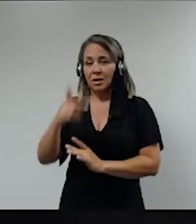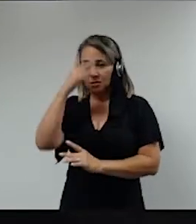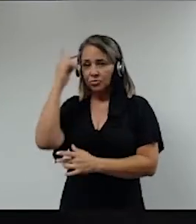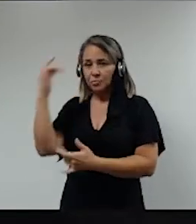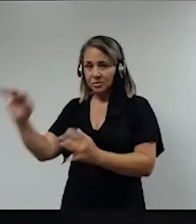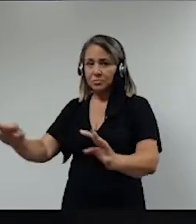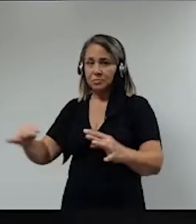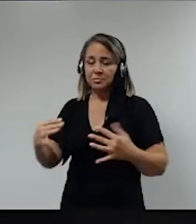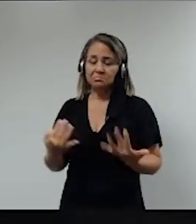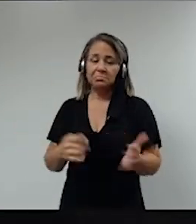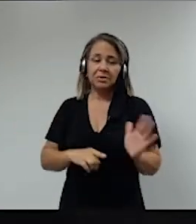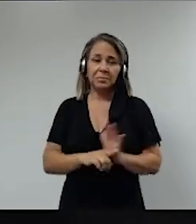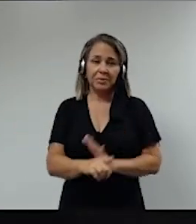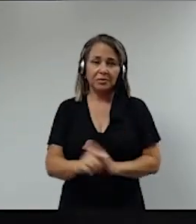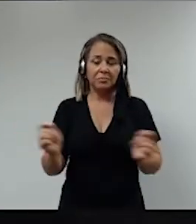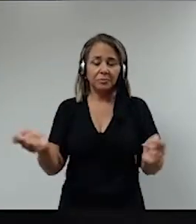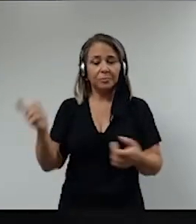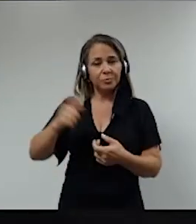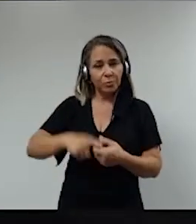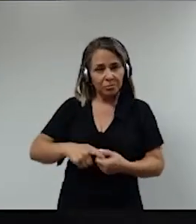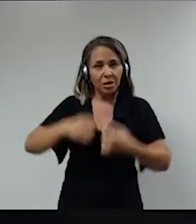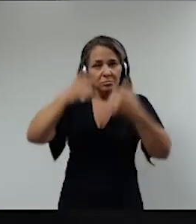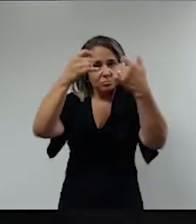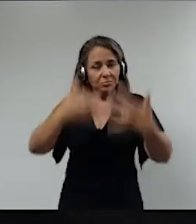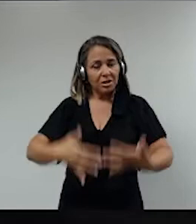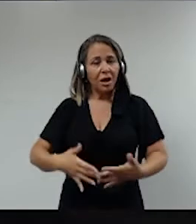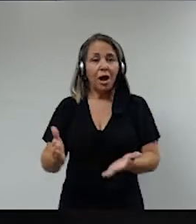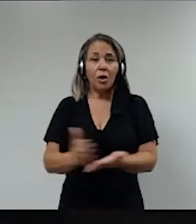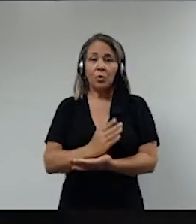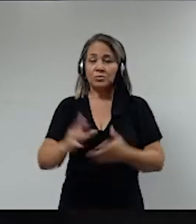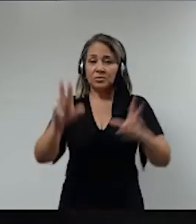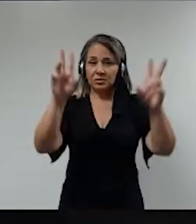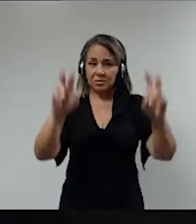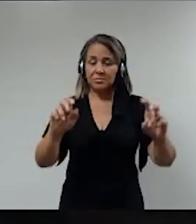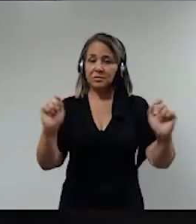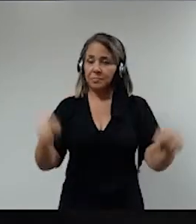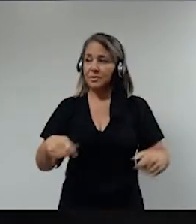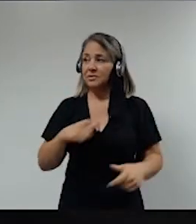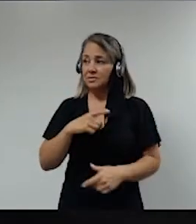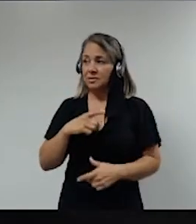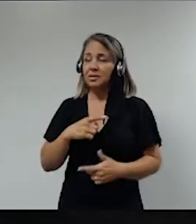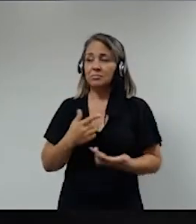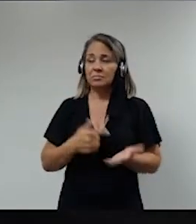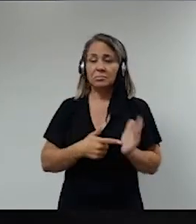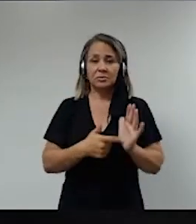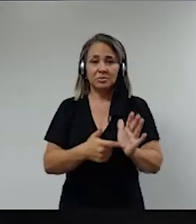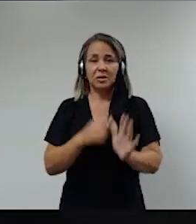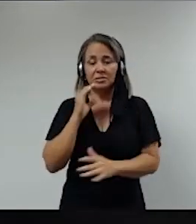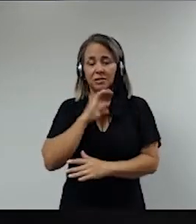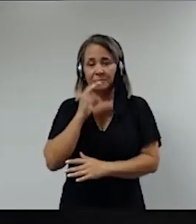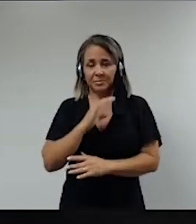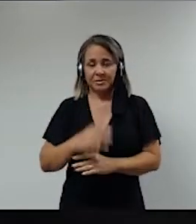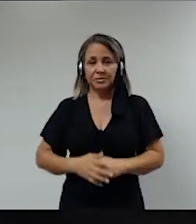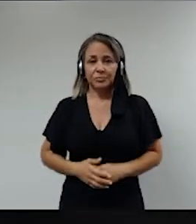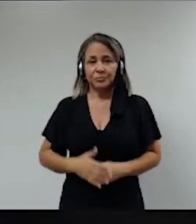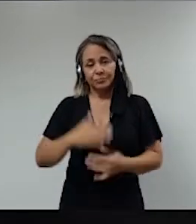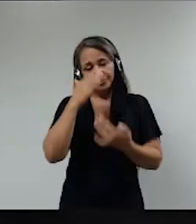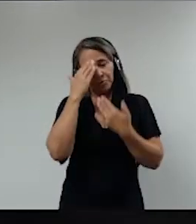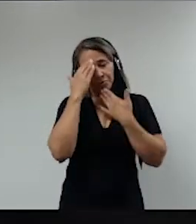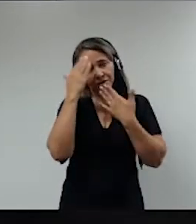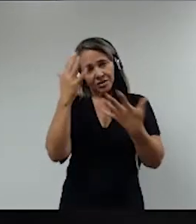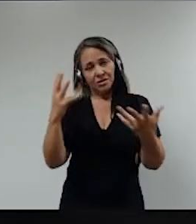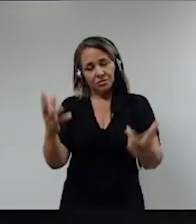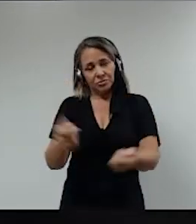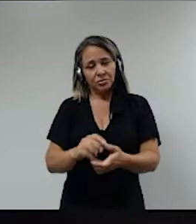a gente pode voltar a abordar algum dos temas que, eventualmente, eu possa ter passado mais rapidamente. Muito obrigado e